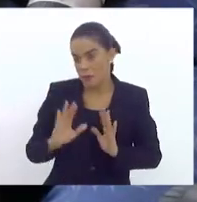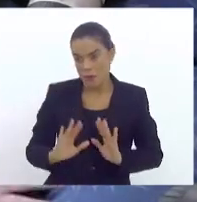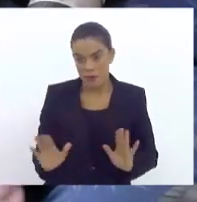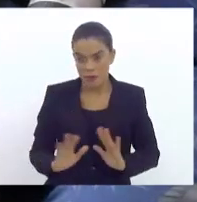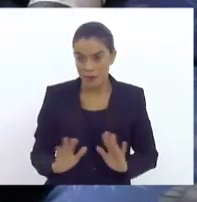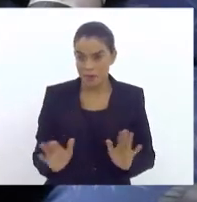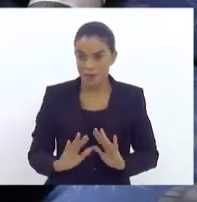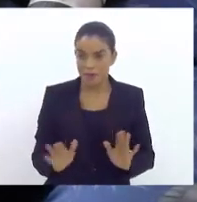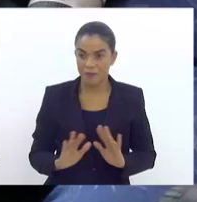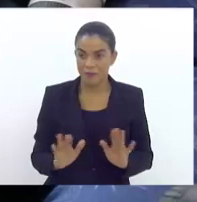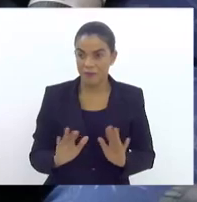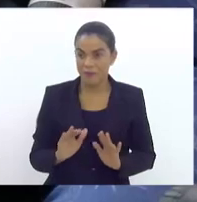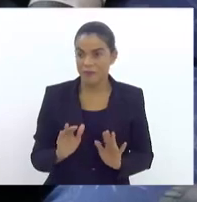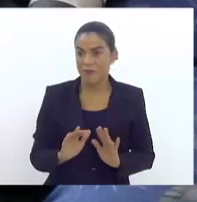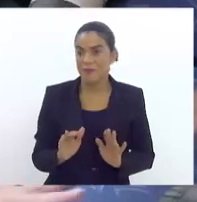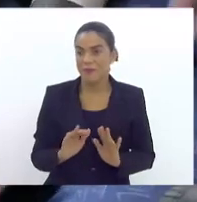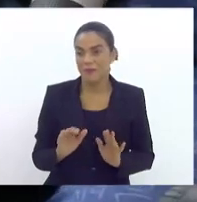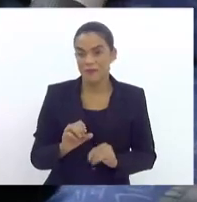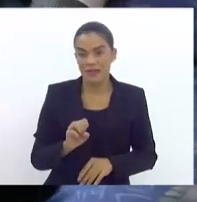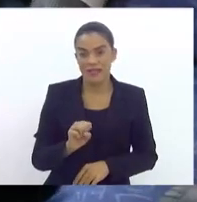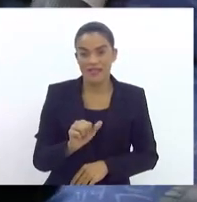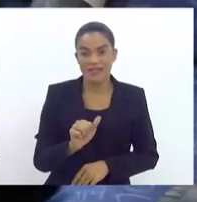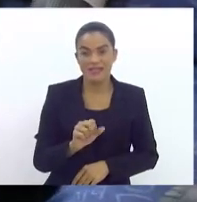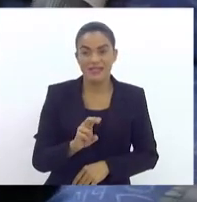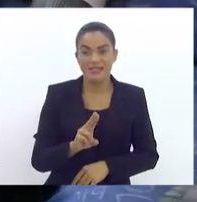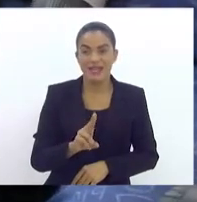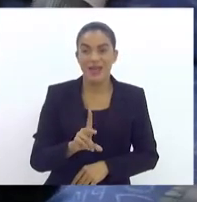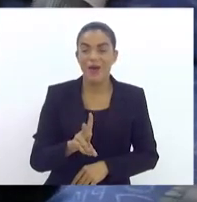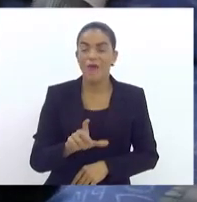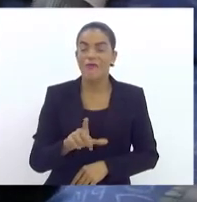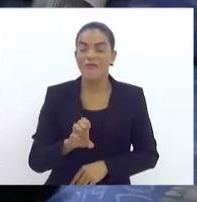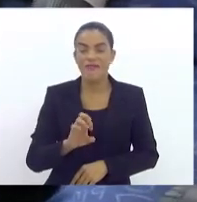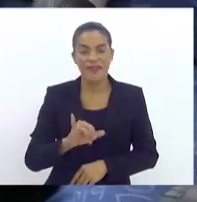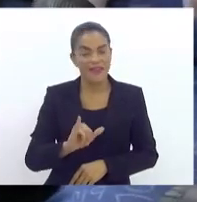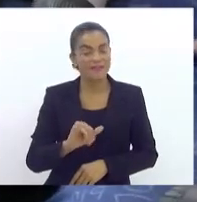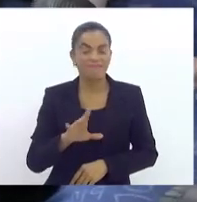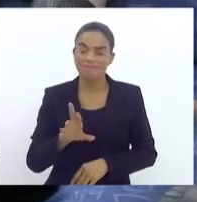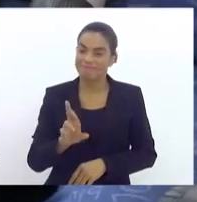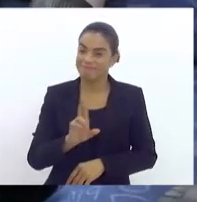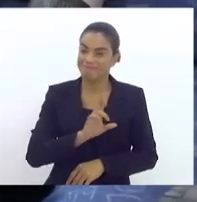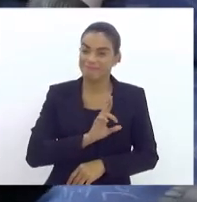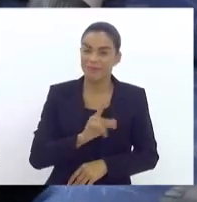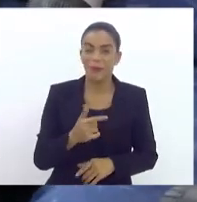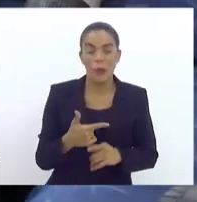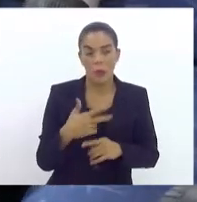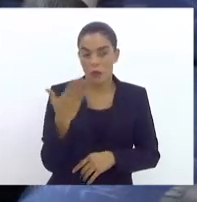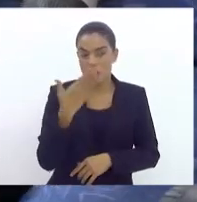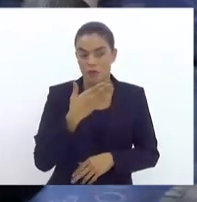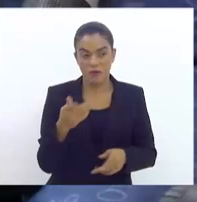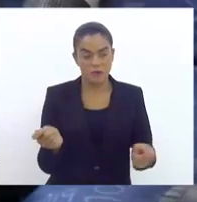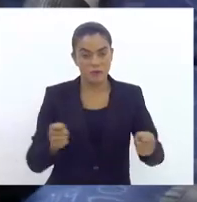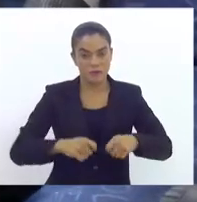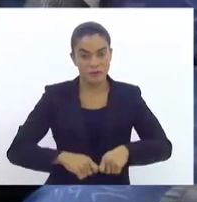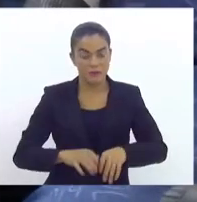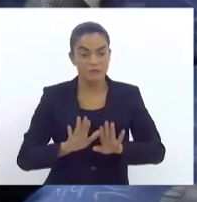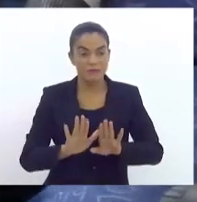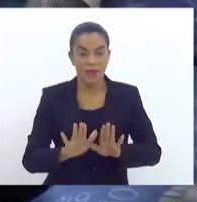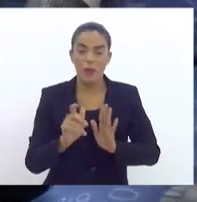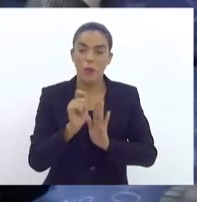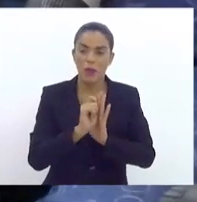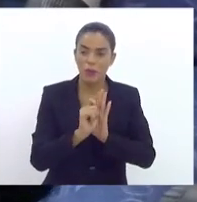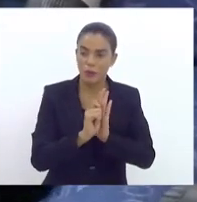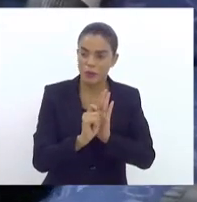Aproveita e tal e as perguntas que me foram feitas você complementa né não vejo uma possibilidade mas eu anotei aqui né